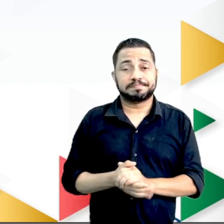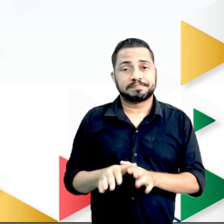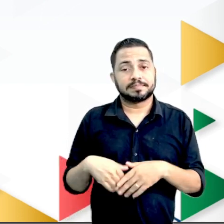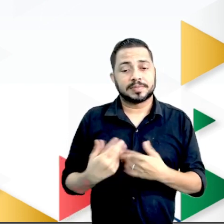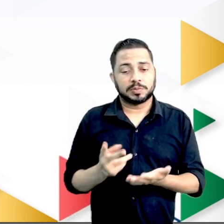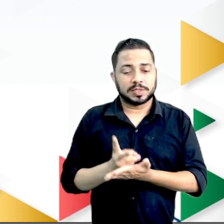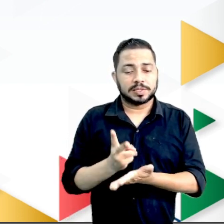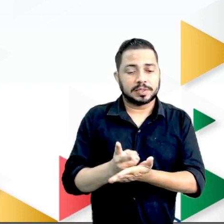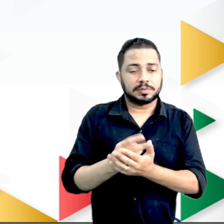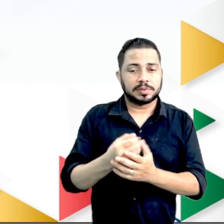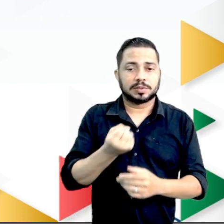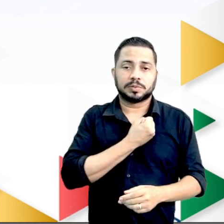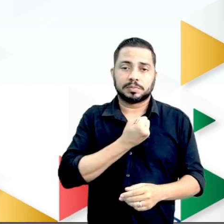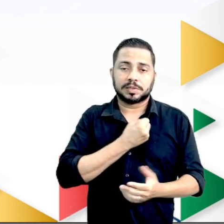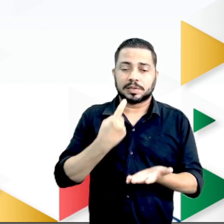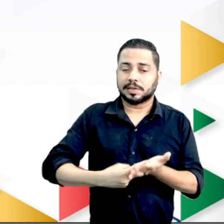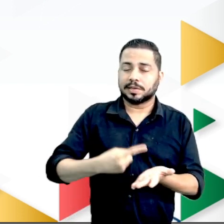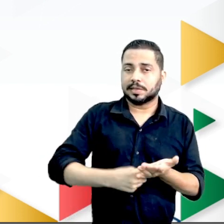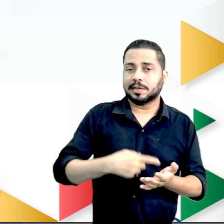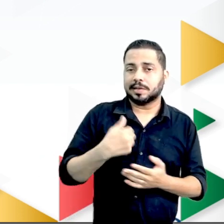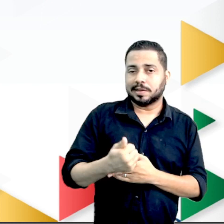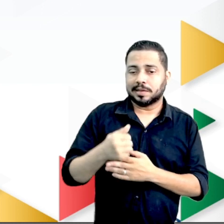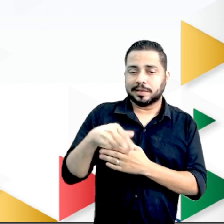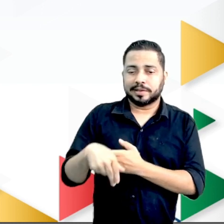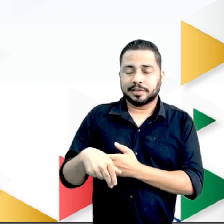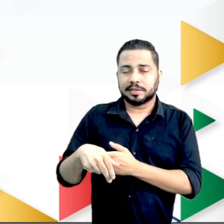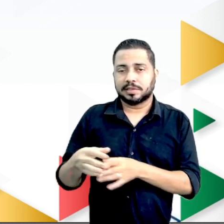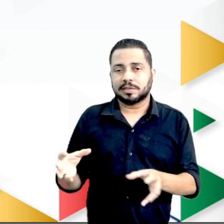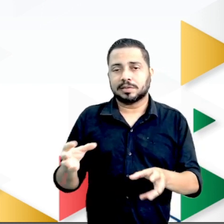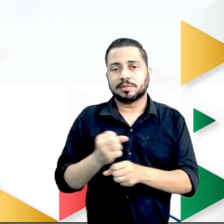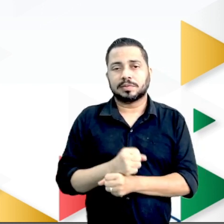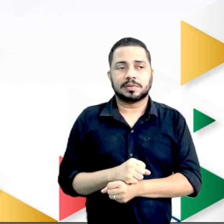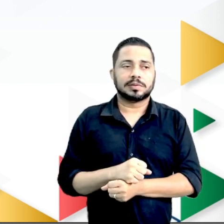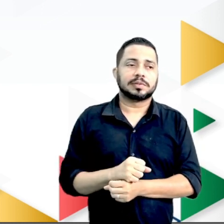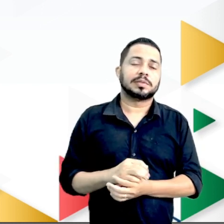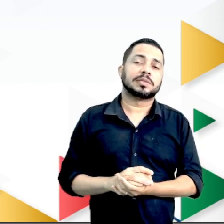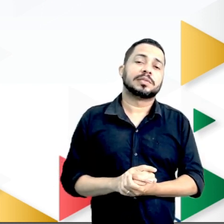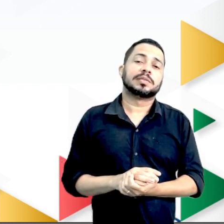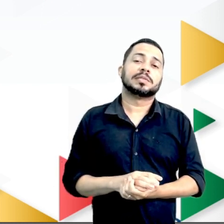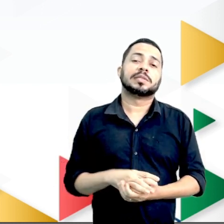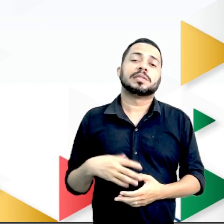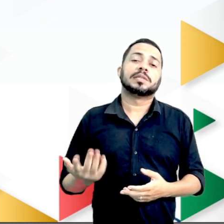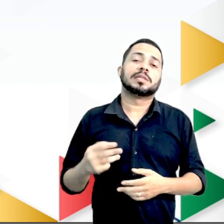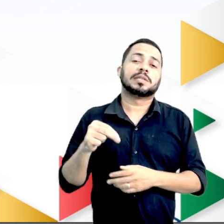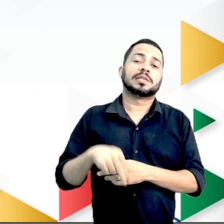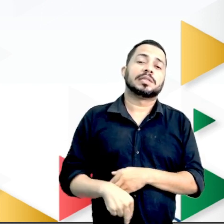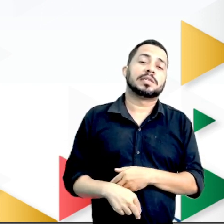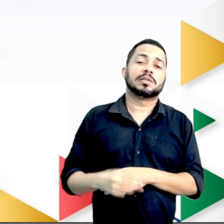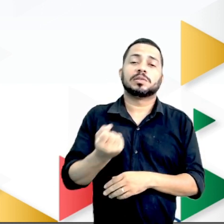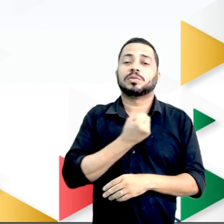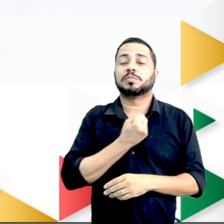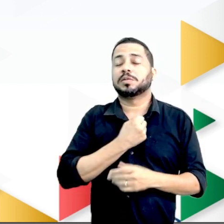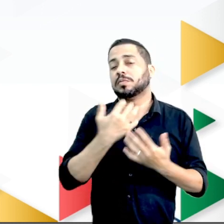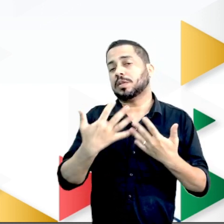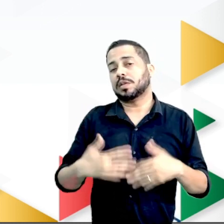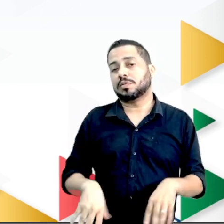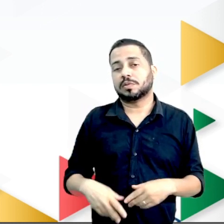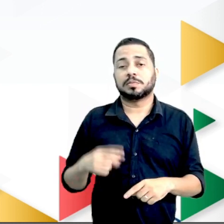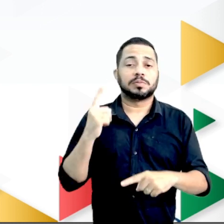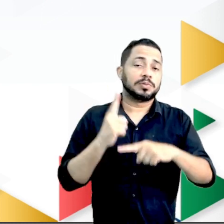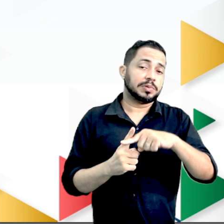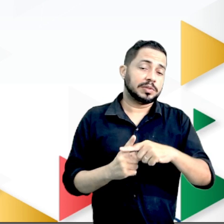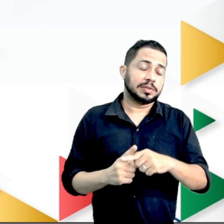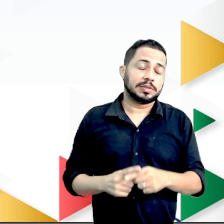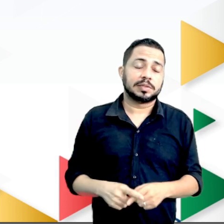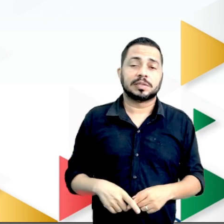uma sequência numérica definida por AN igual a 2N menos 7, em que N é o número natural positivo,